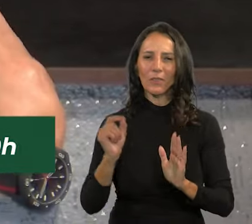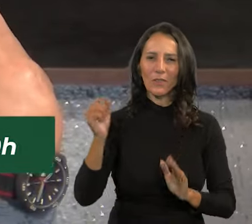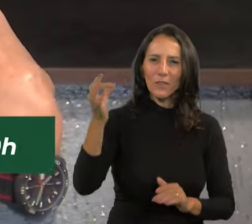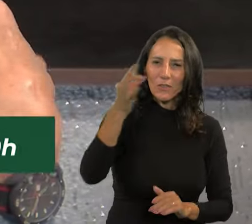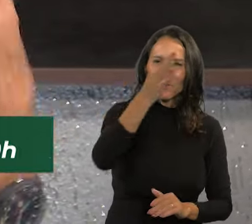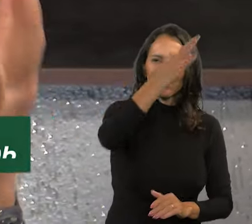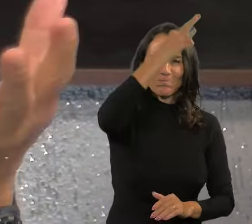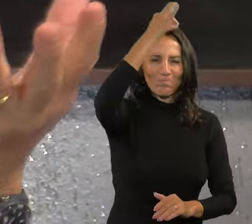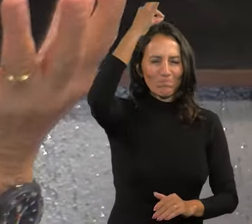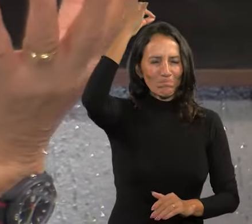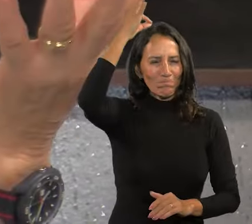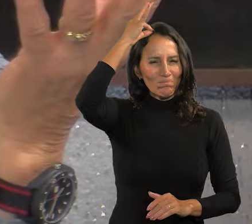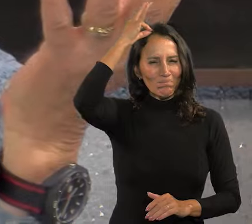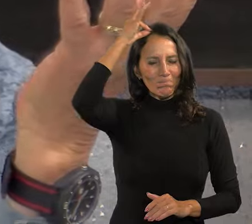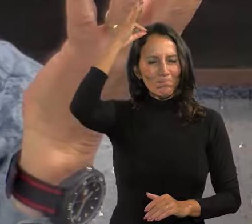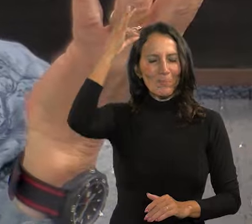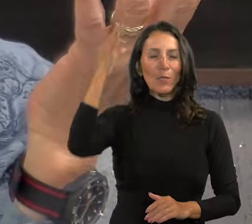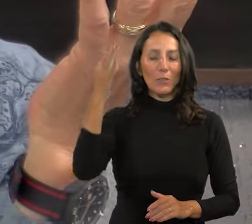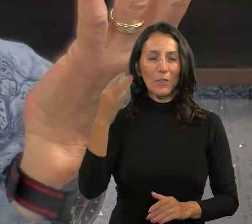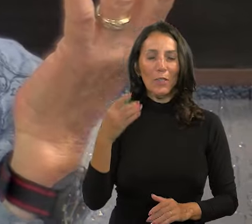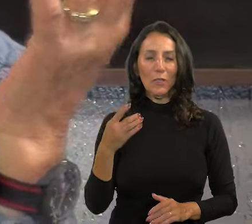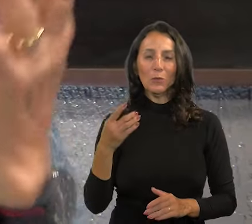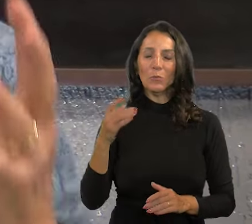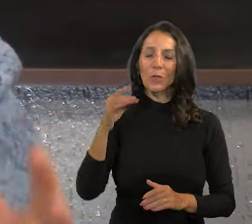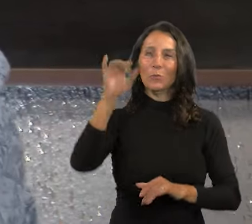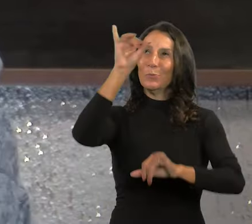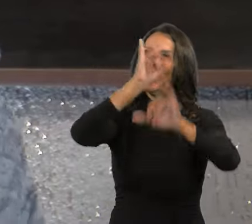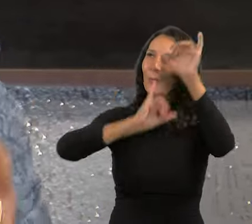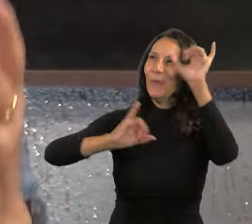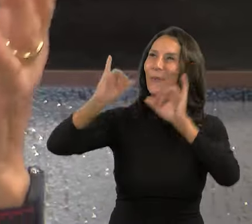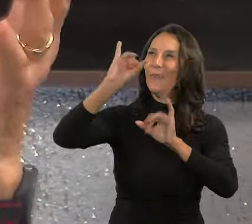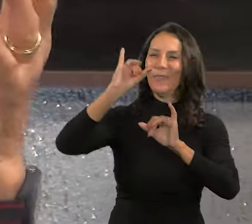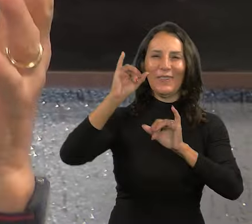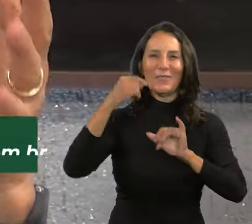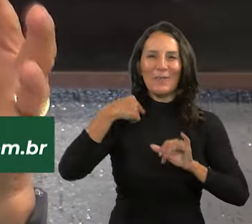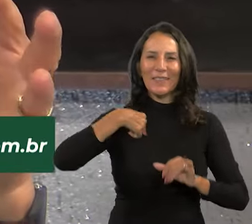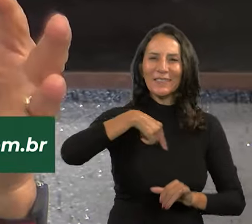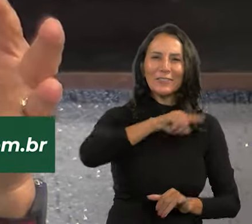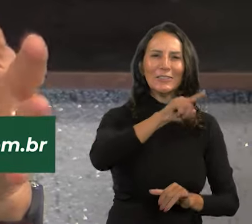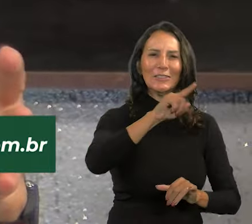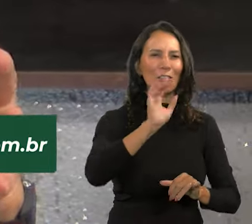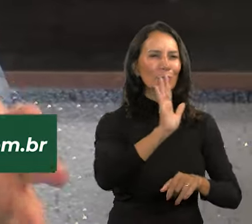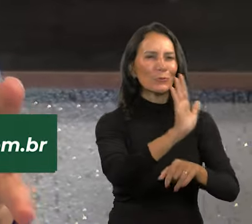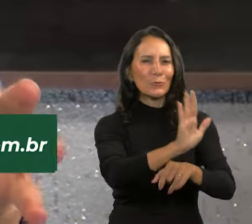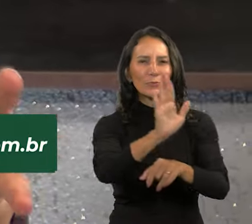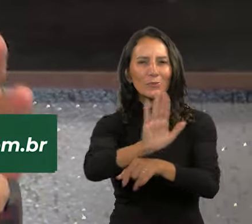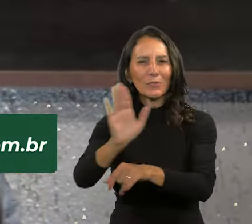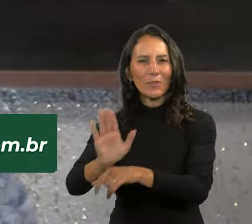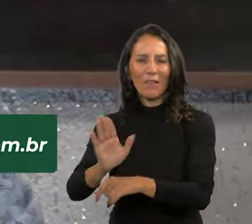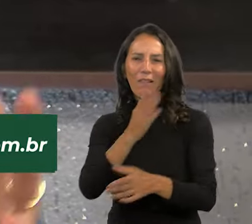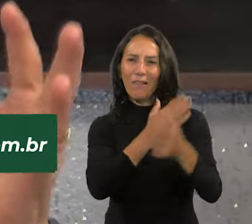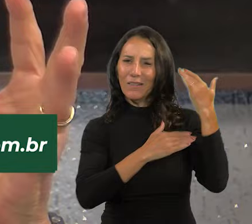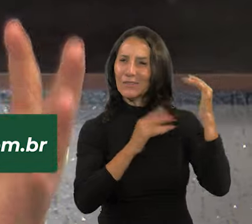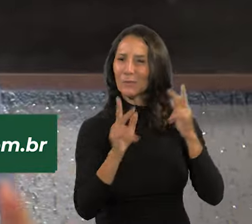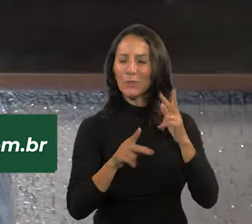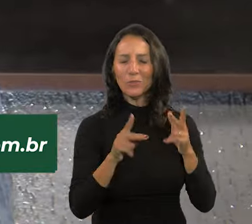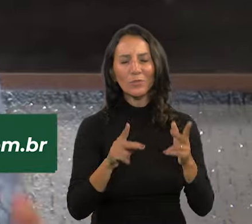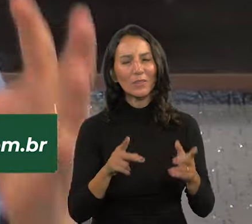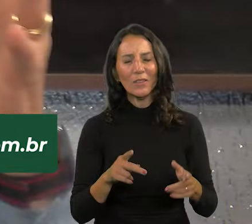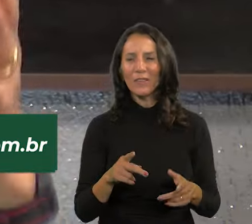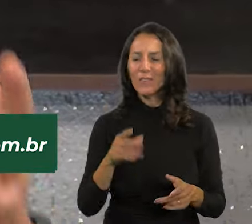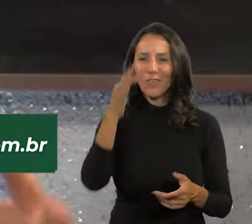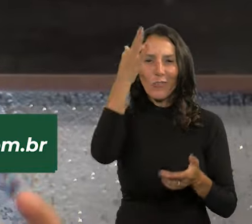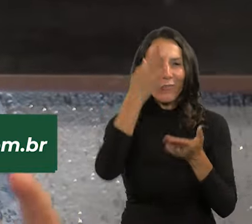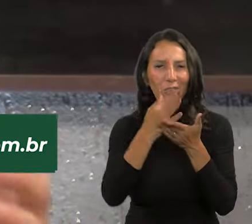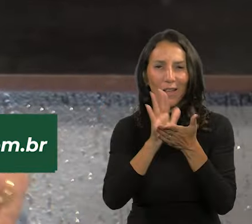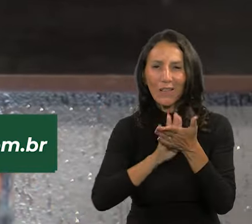ungiu para pregar boas novas aos quebrantados. As pessoas estavam sem esperança e Jesus trouxe